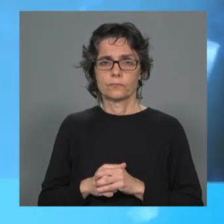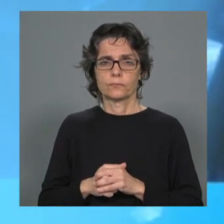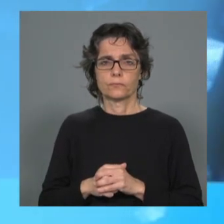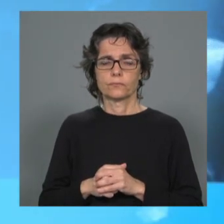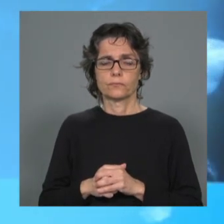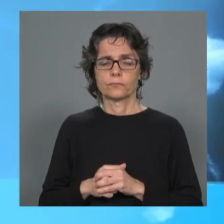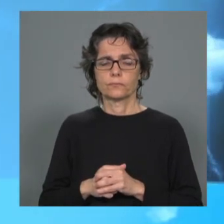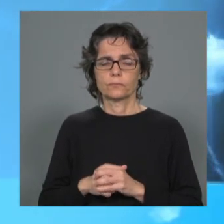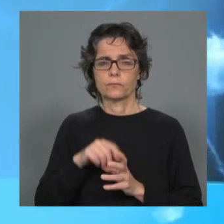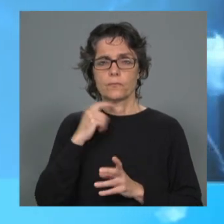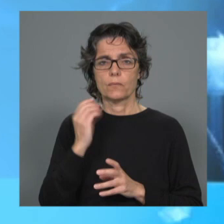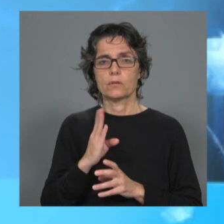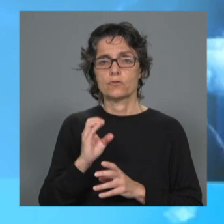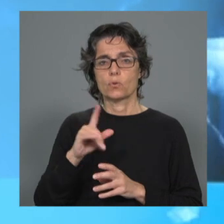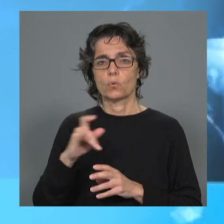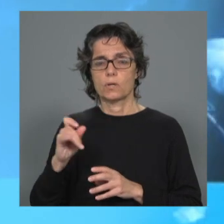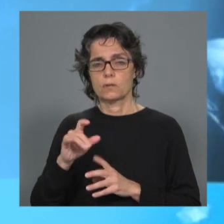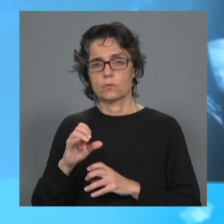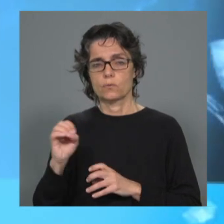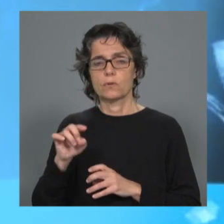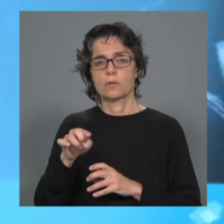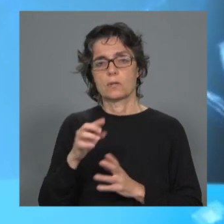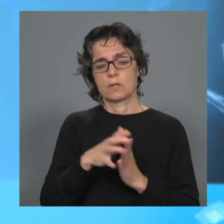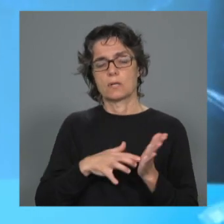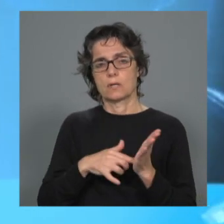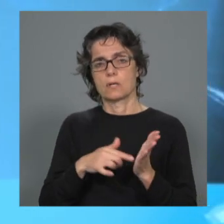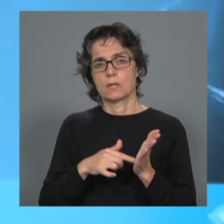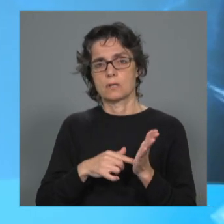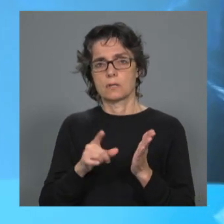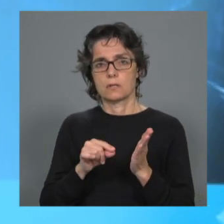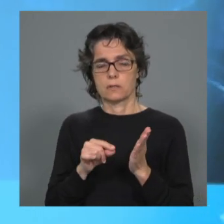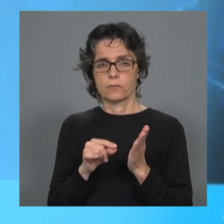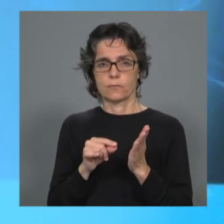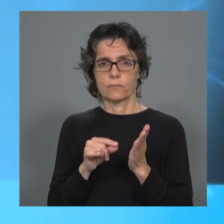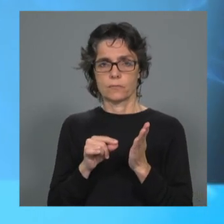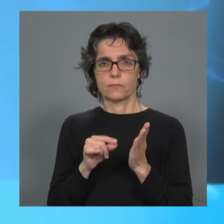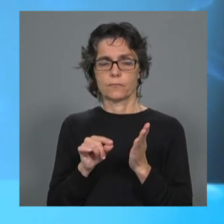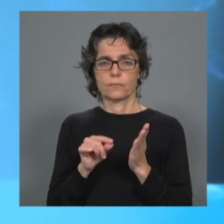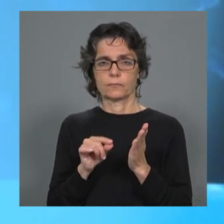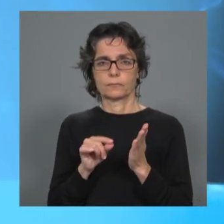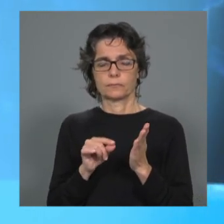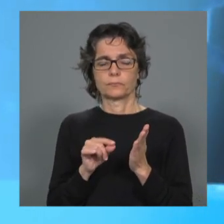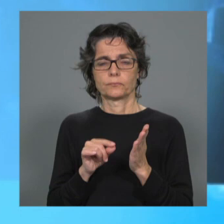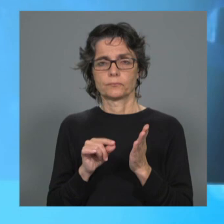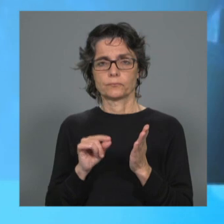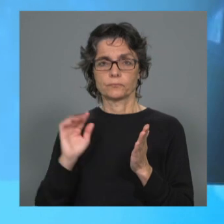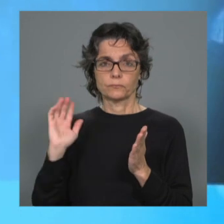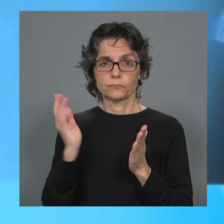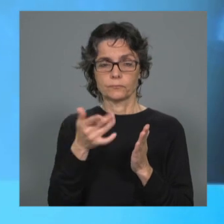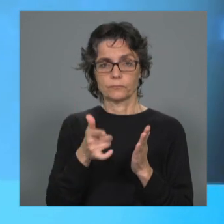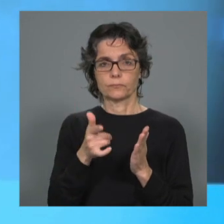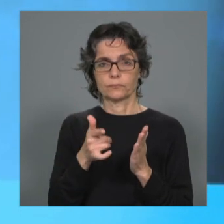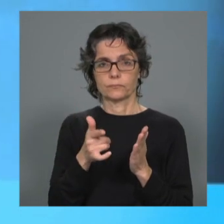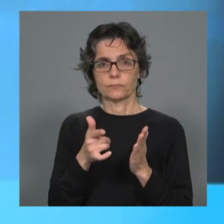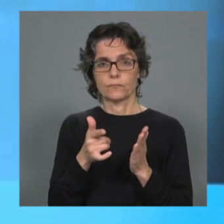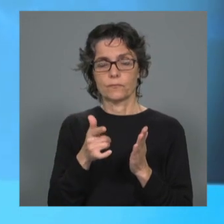Padre João Lourenço, este texto, este ambiente, não é, faz com que este domingo seja denominado Domingo